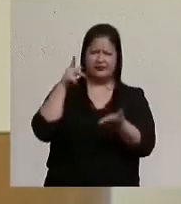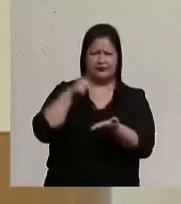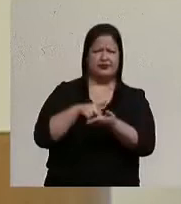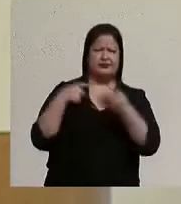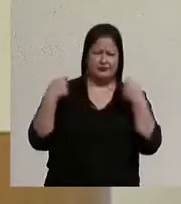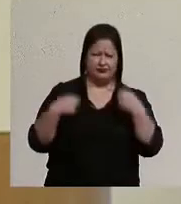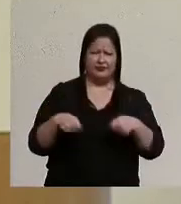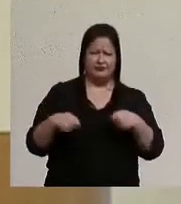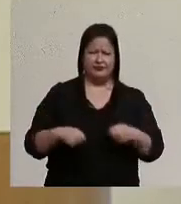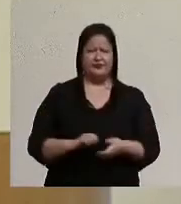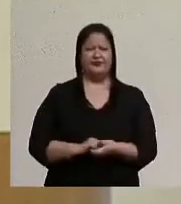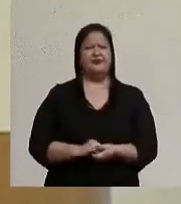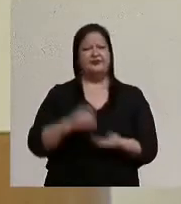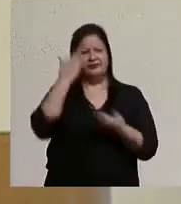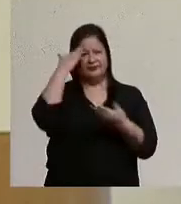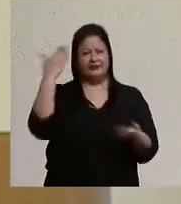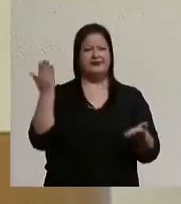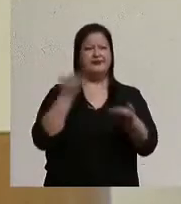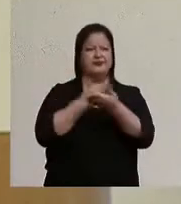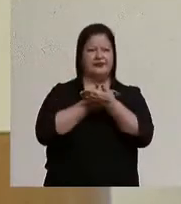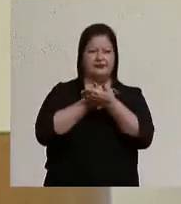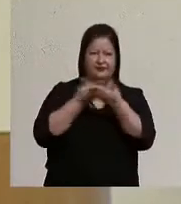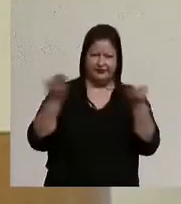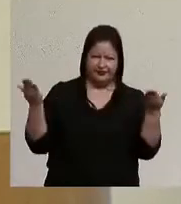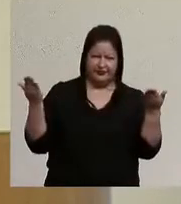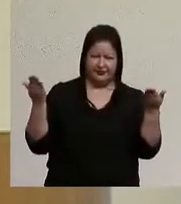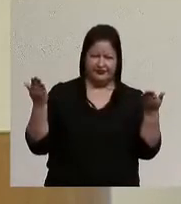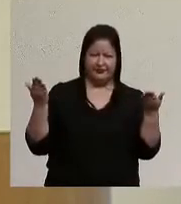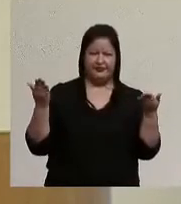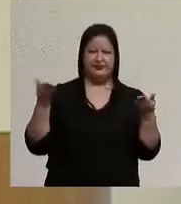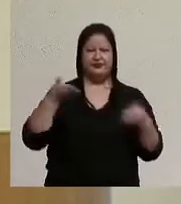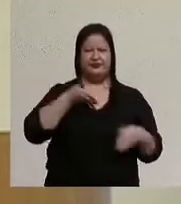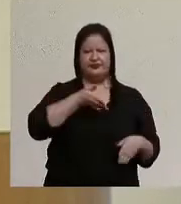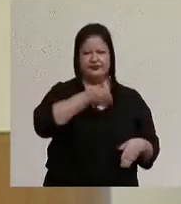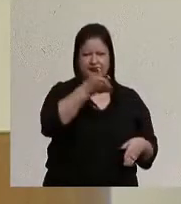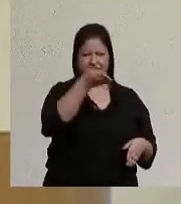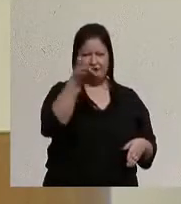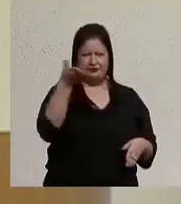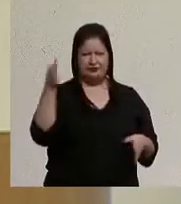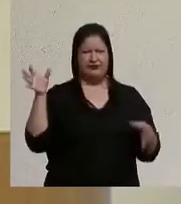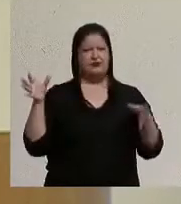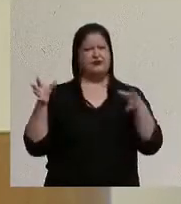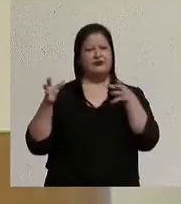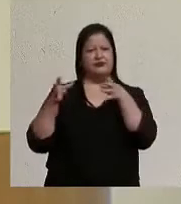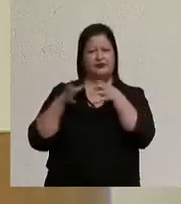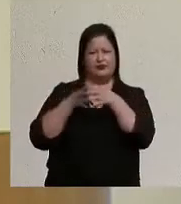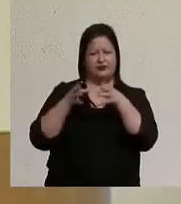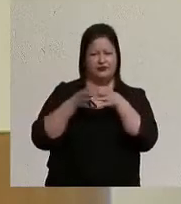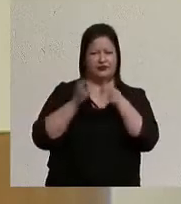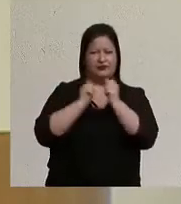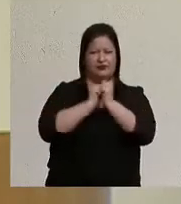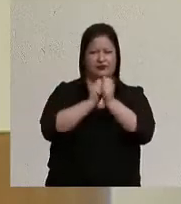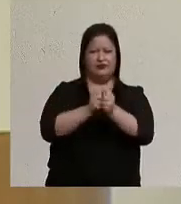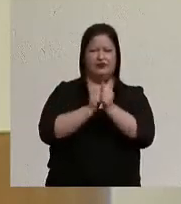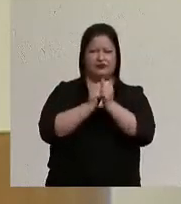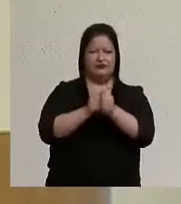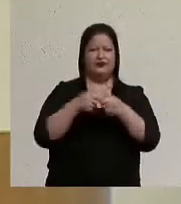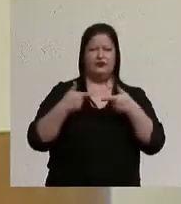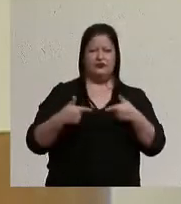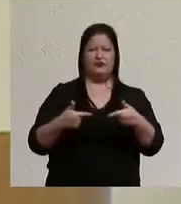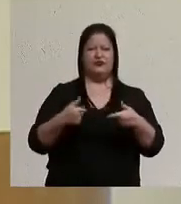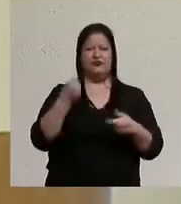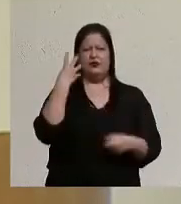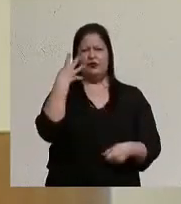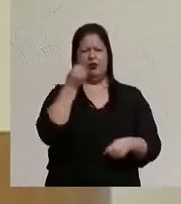né que era aqui agradecer a todos vocês né andamos sim a equipe aqui não me diz só